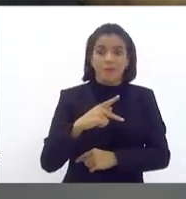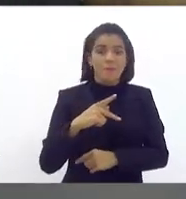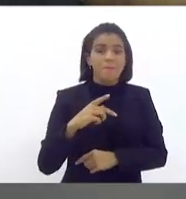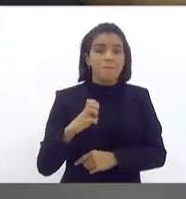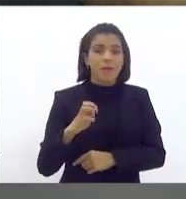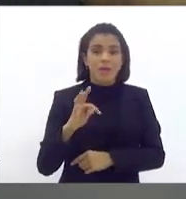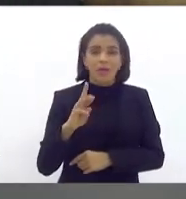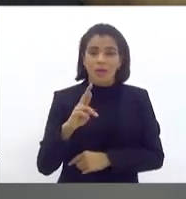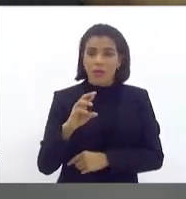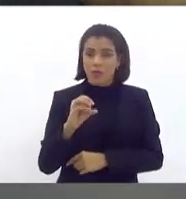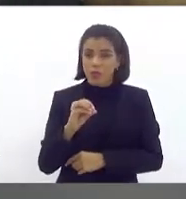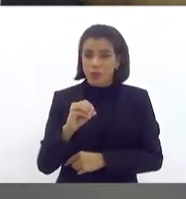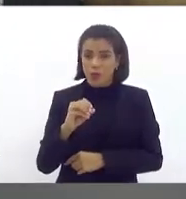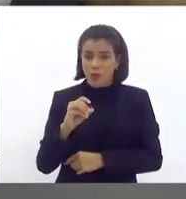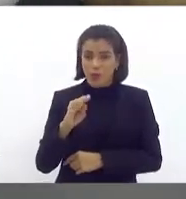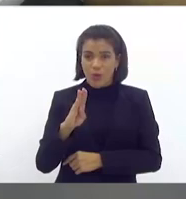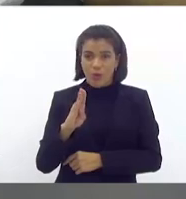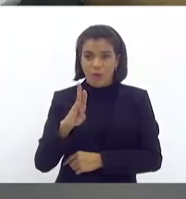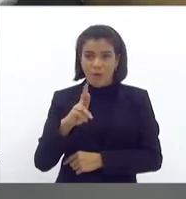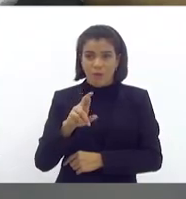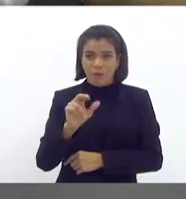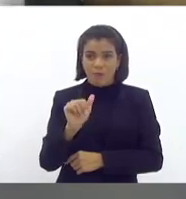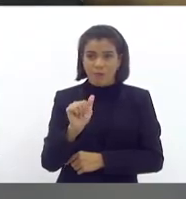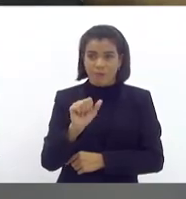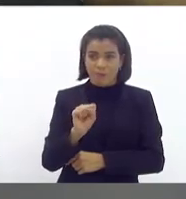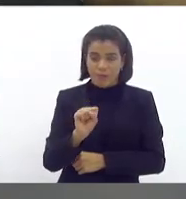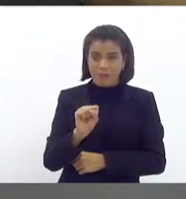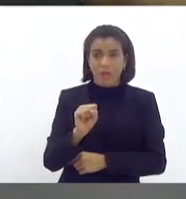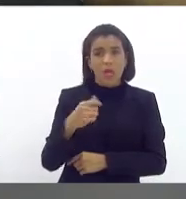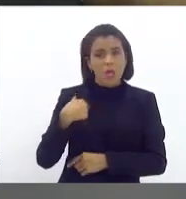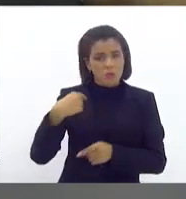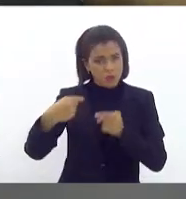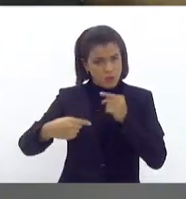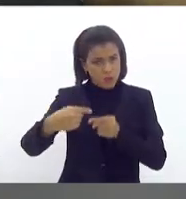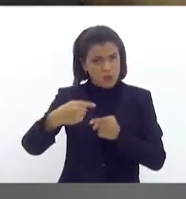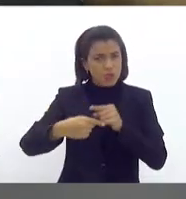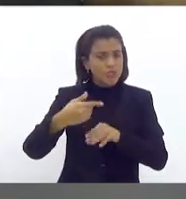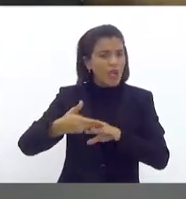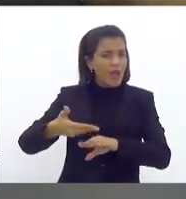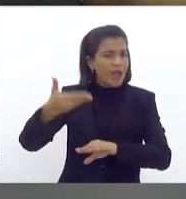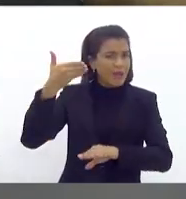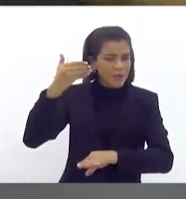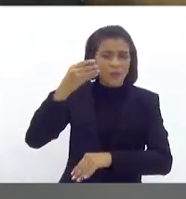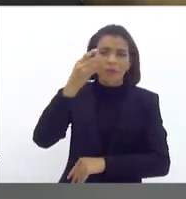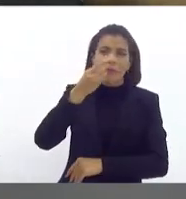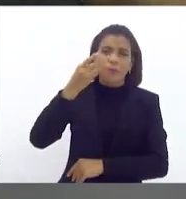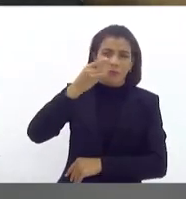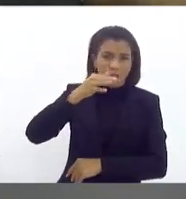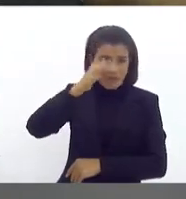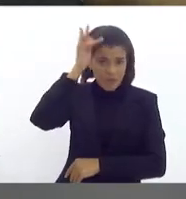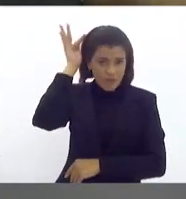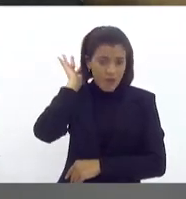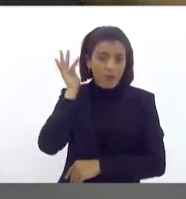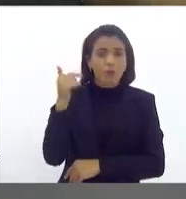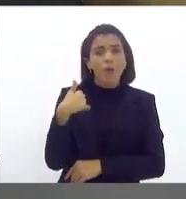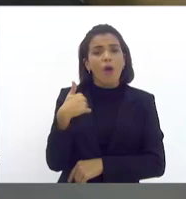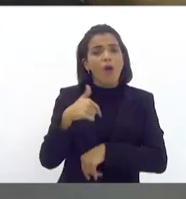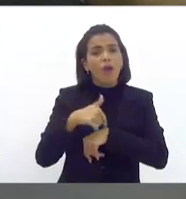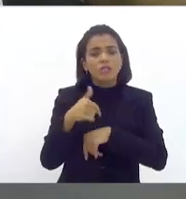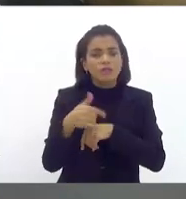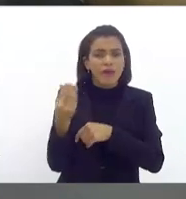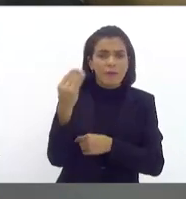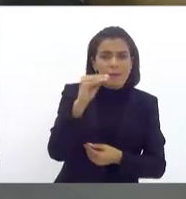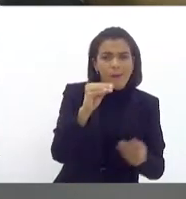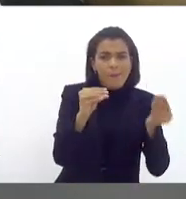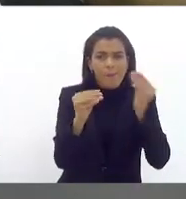Vossa Excelência prestar atenção, eu até discuti isso com o deputado Fred Pacheco quando estávamos elaborando o